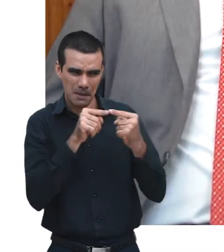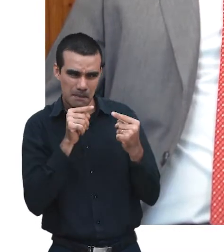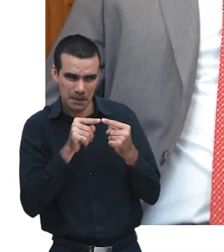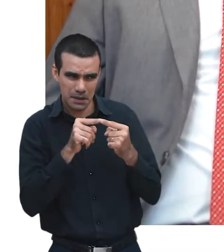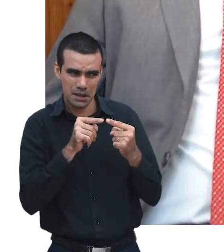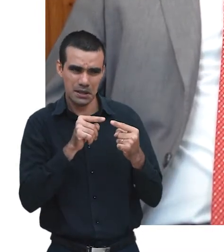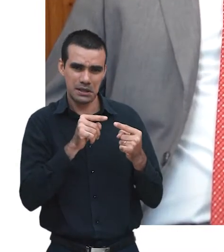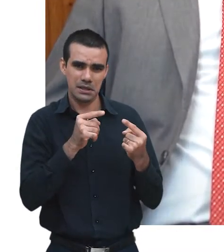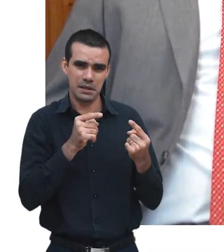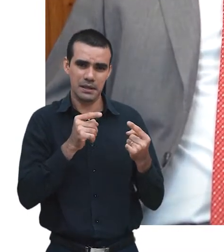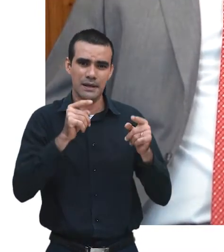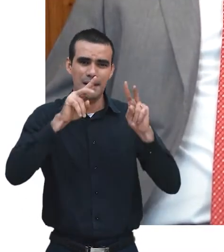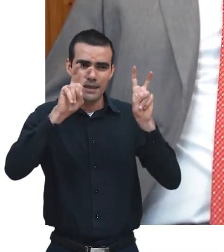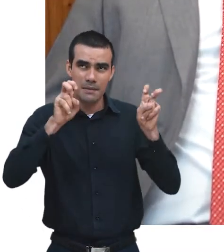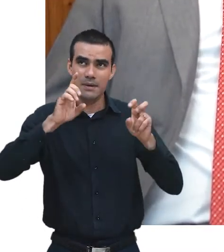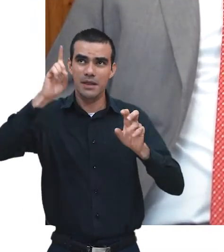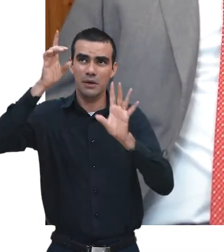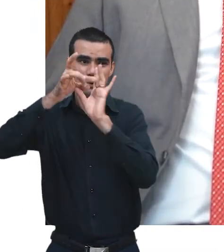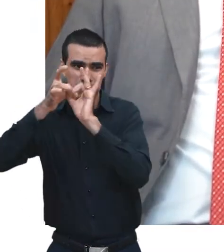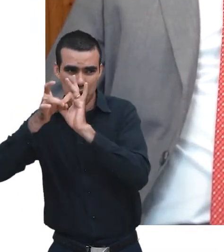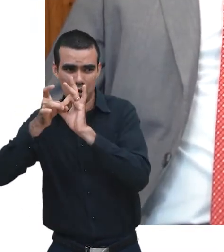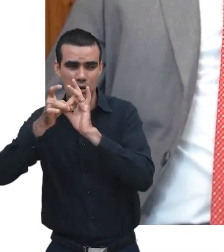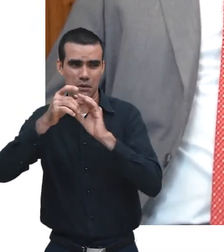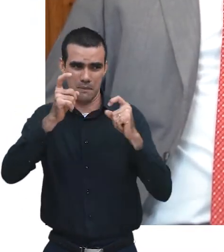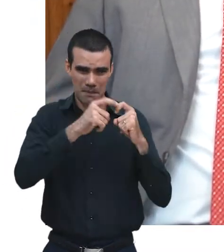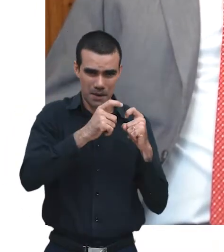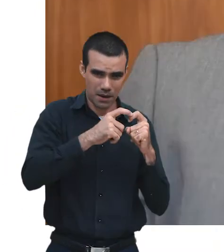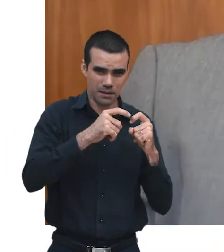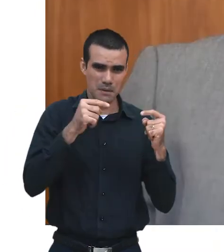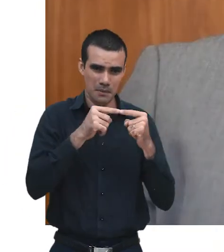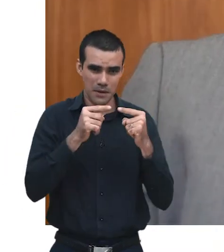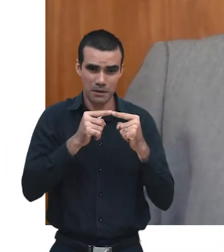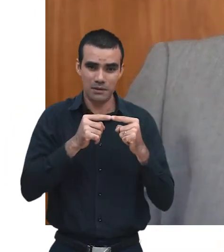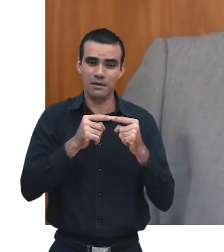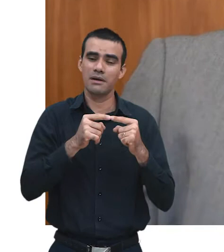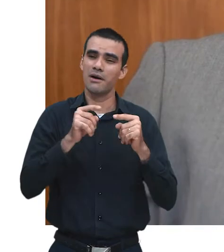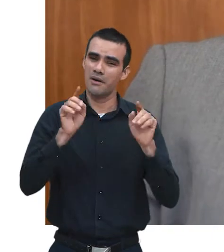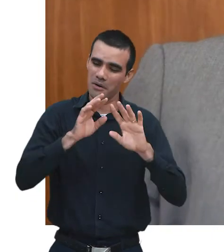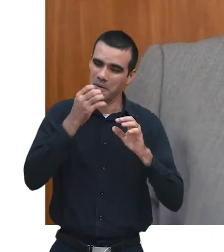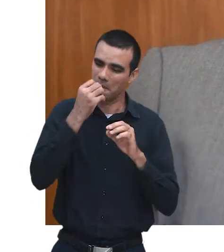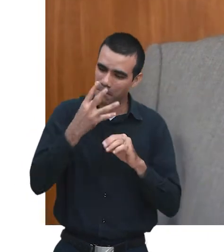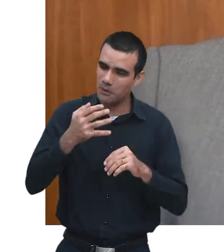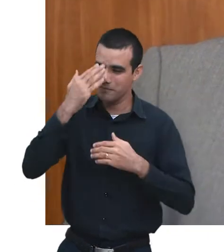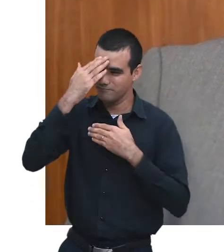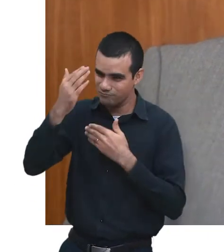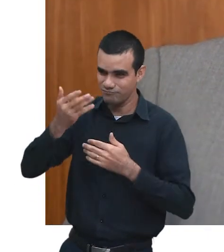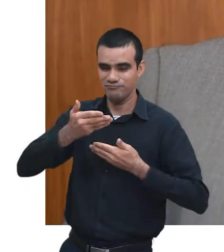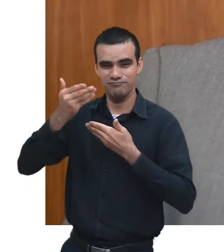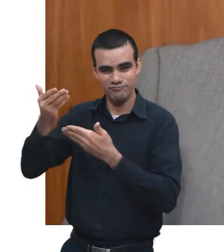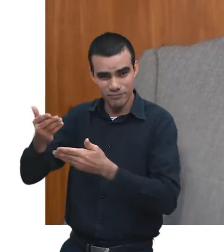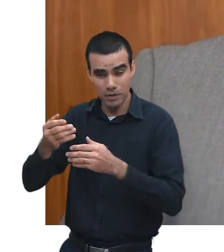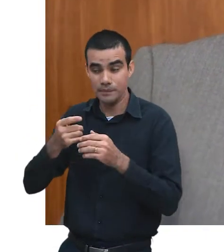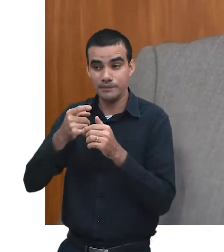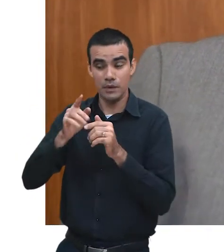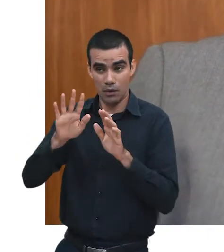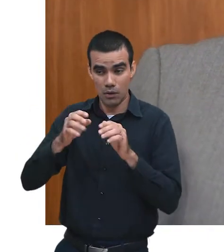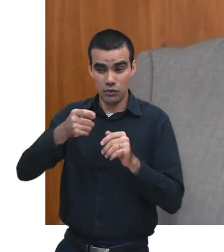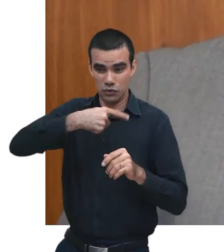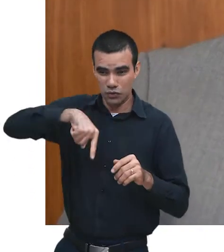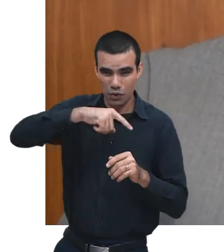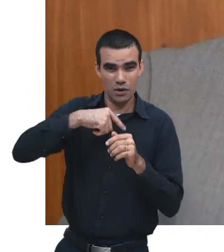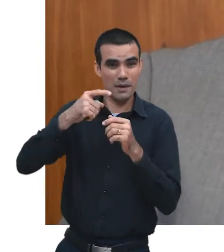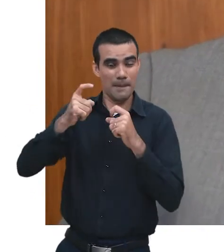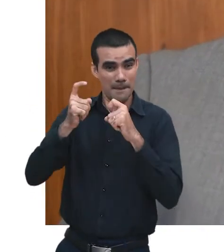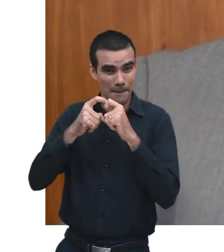não sei se teve relação com isso ou não, sobre espiritualidade e medicina. Não, Calil, muito obrigado pela oportunidade. Primeiro que nós